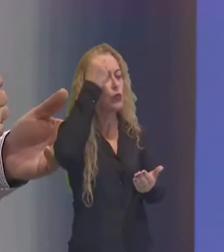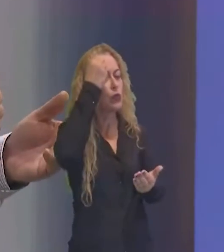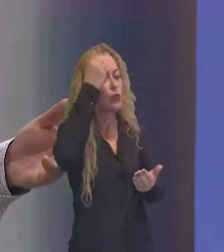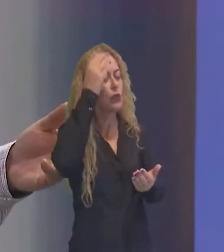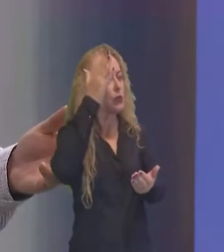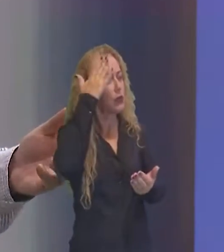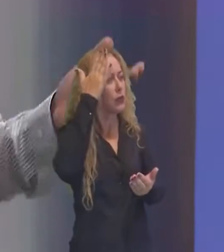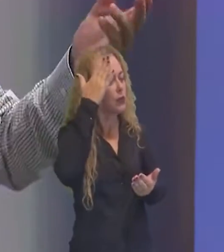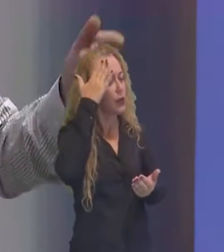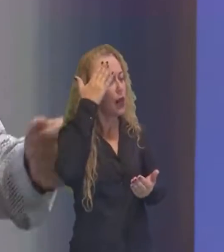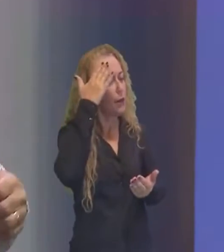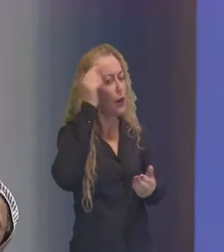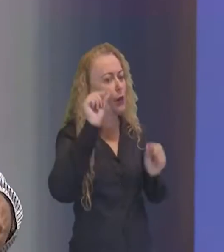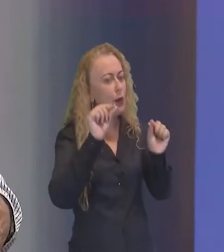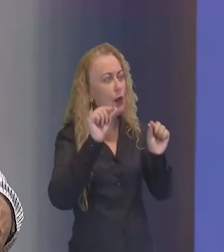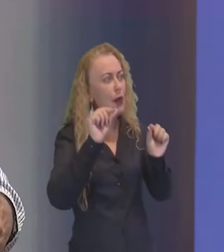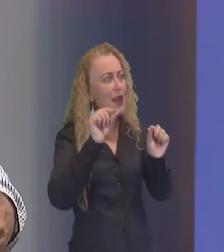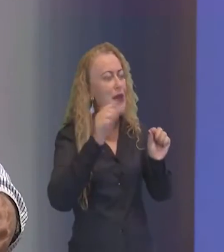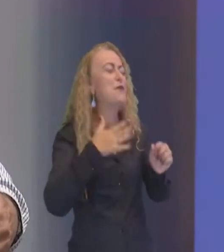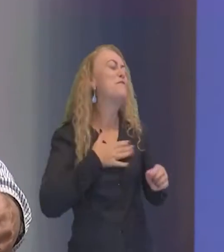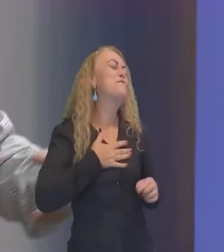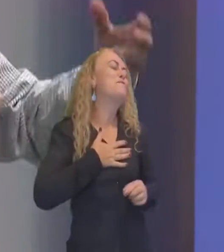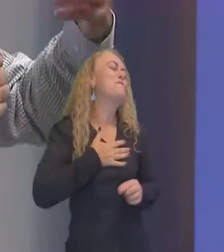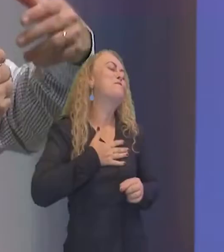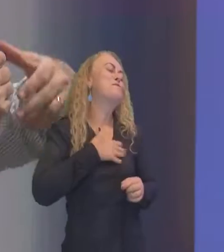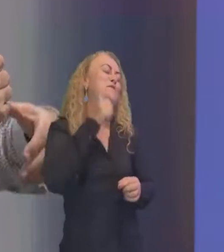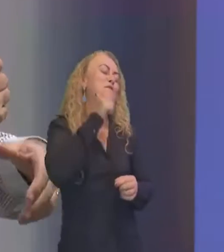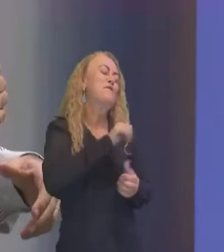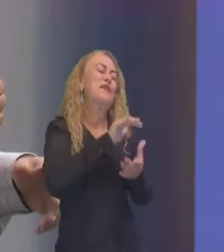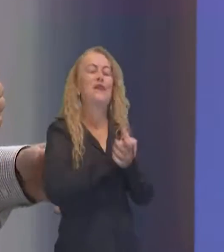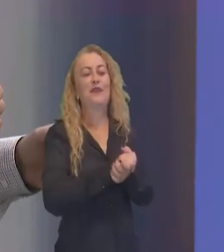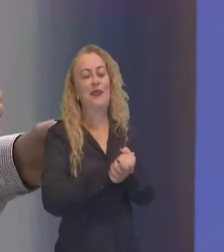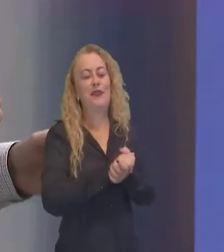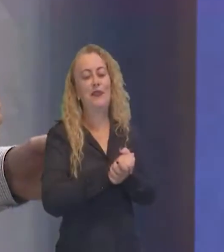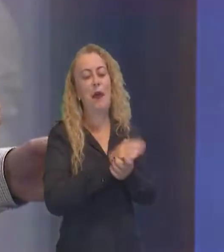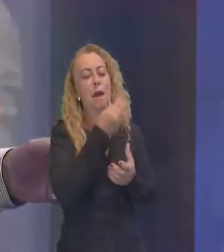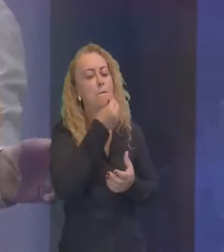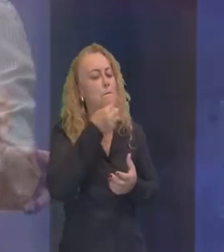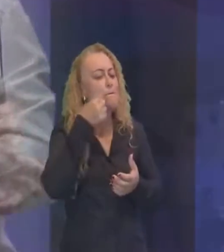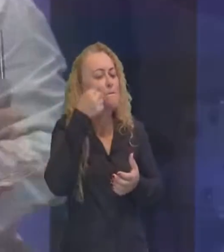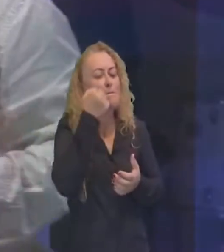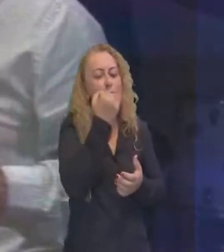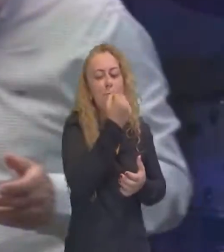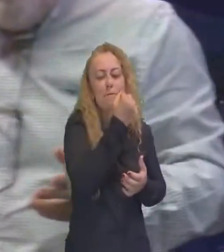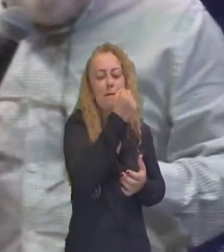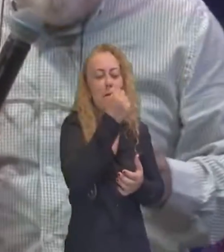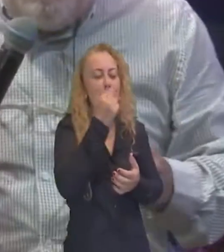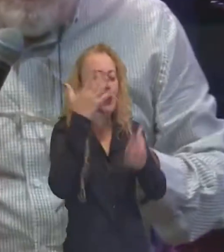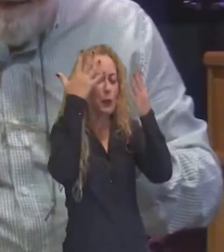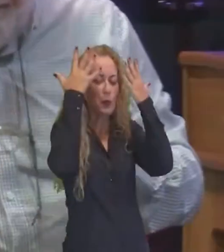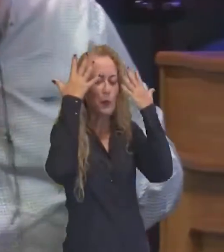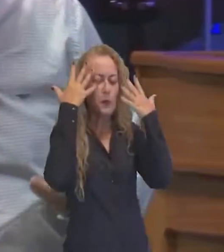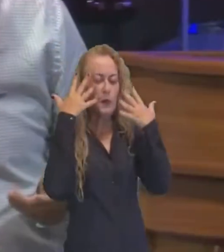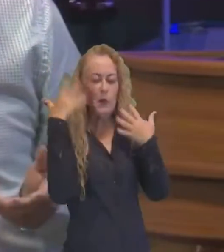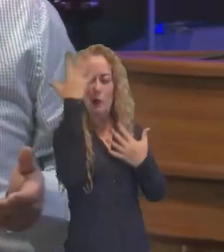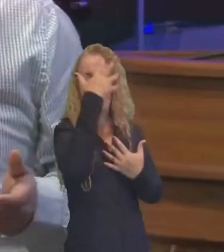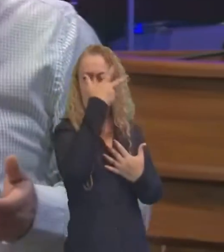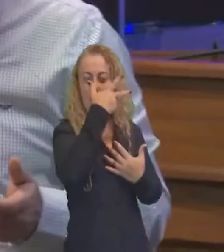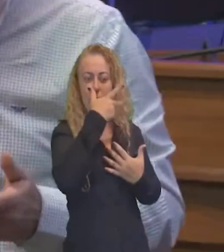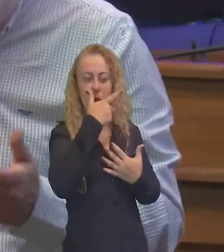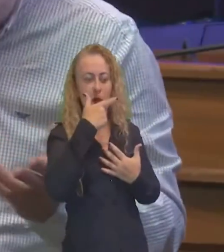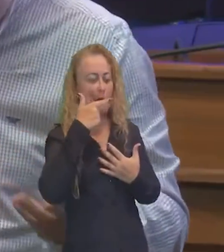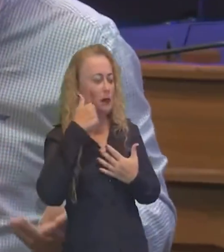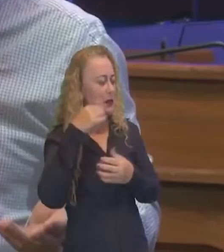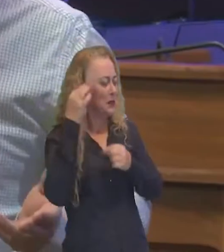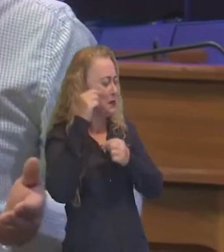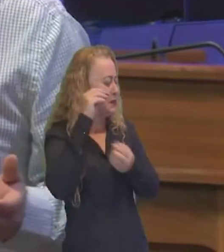foi me visitar? A minha mulher. Ela se produziu toda para ir lá, e ela se debruçou, e